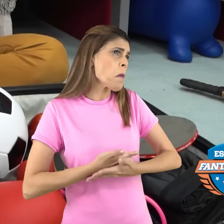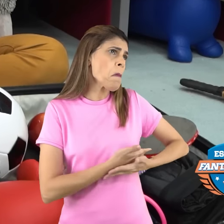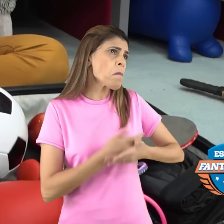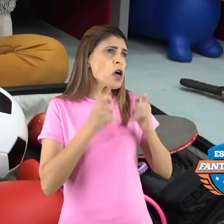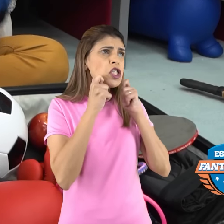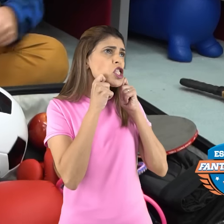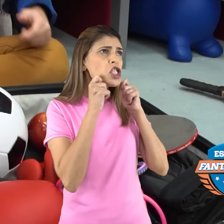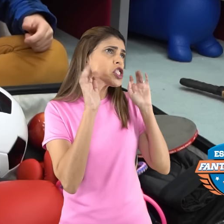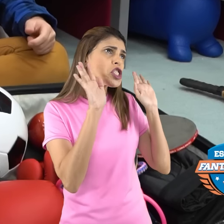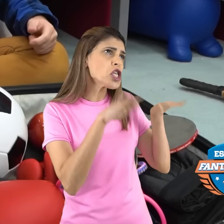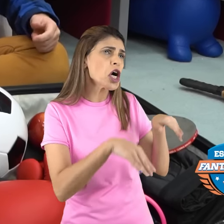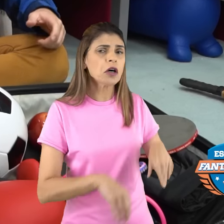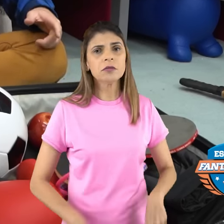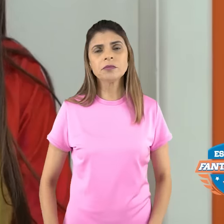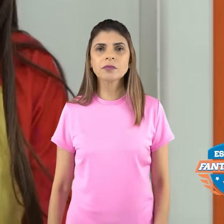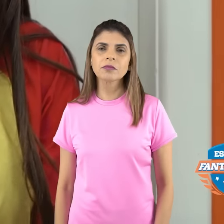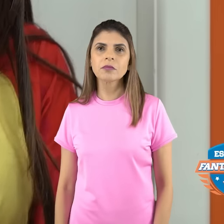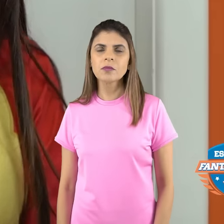bebejinha?